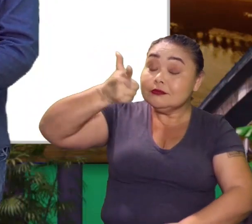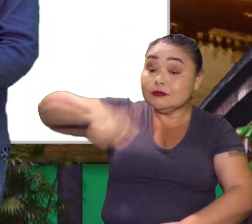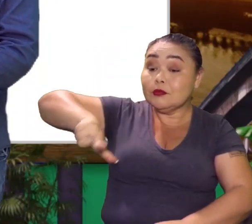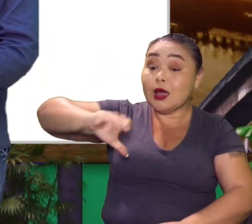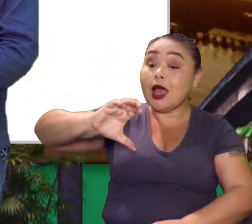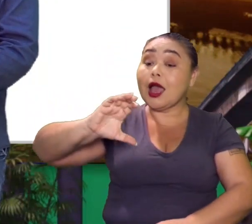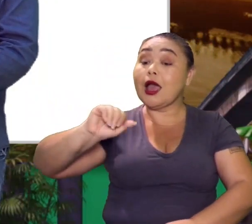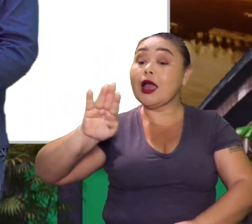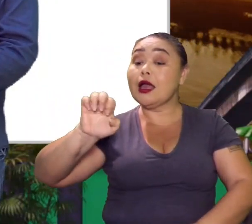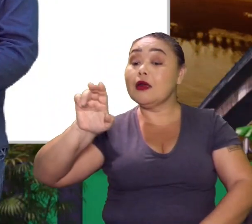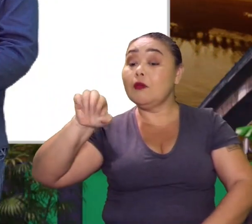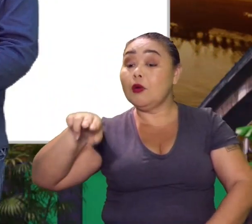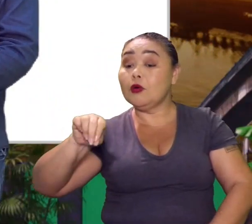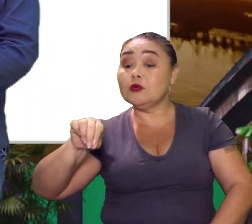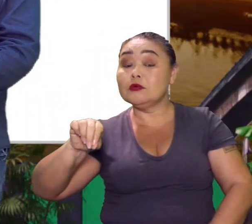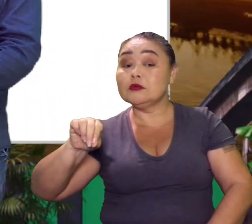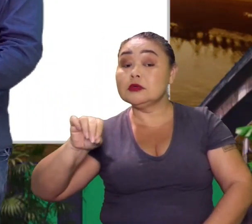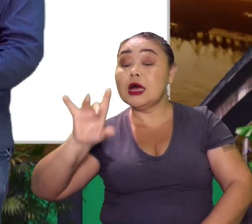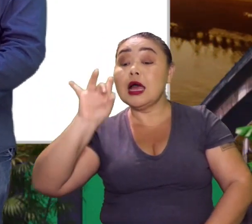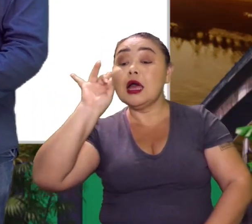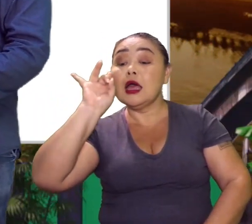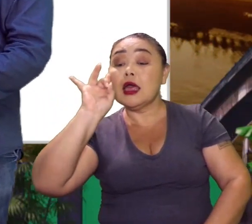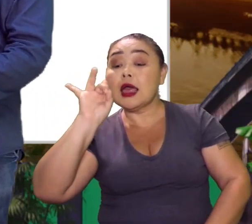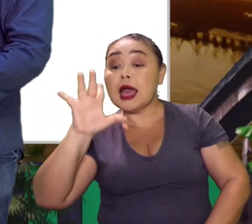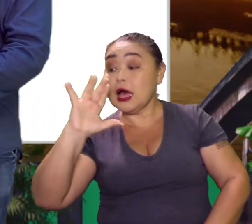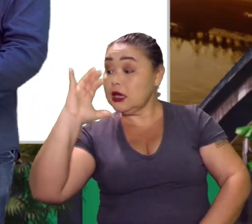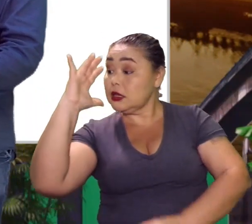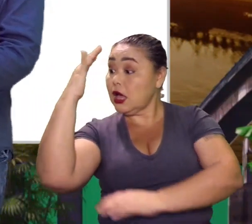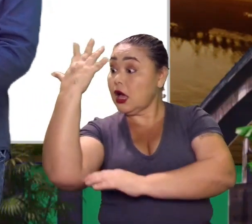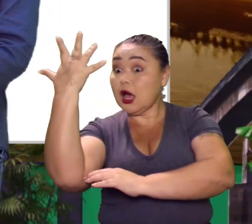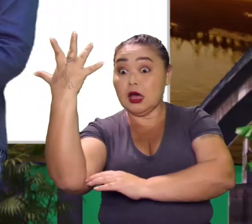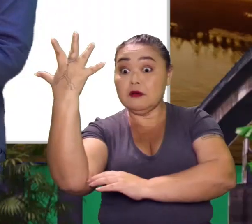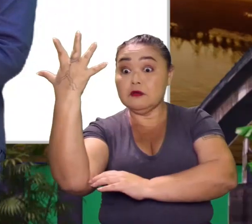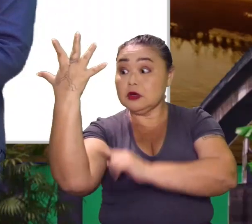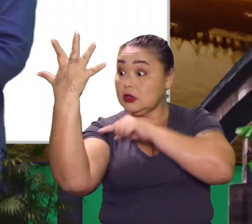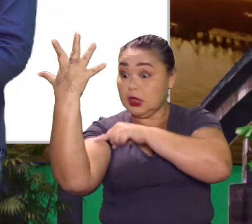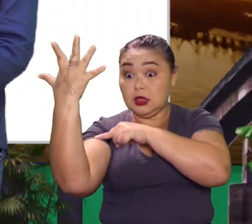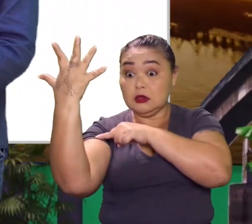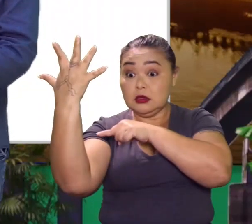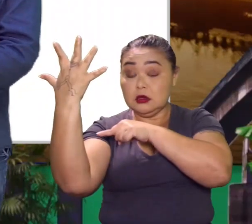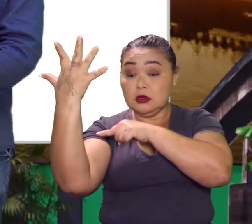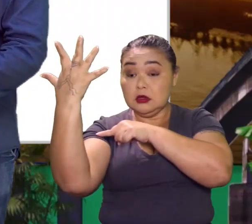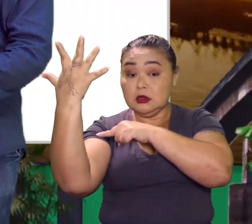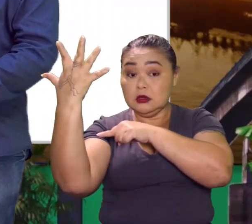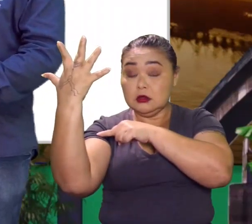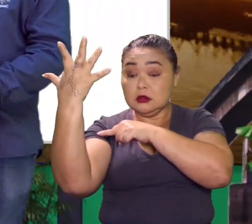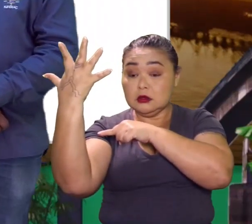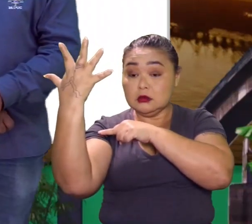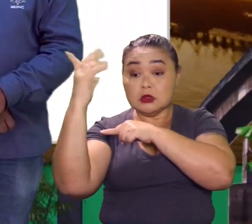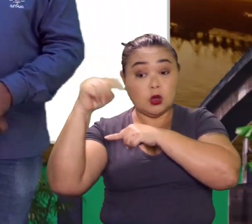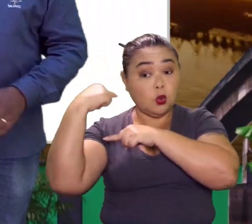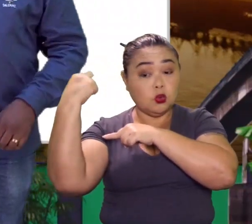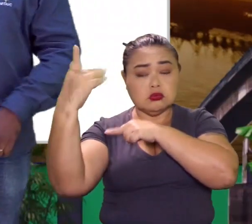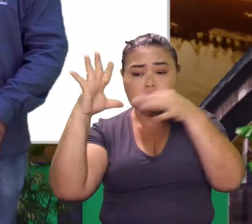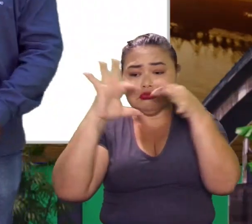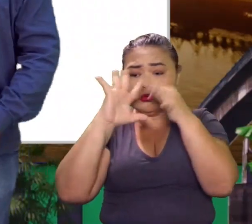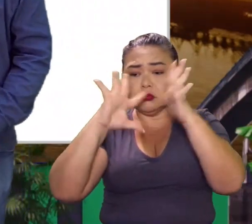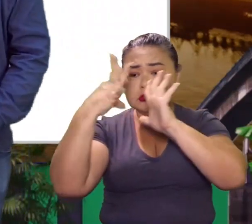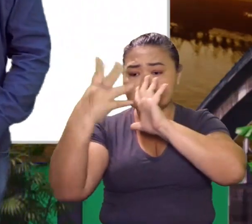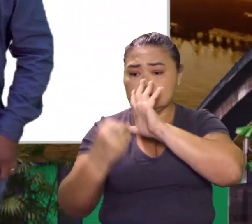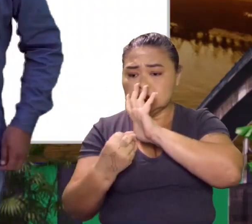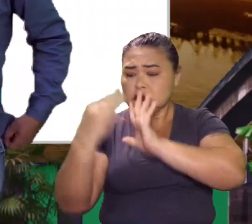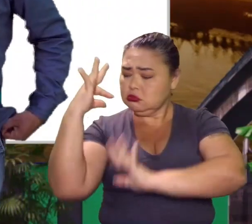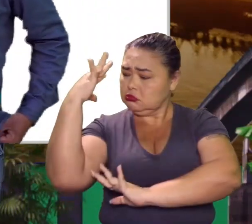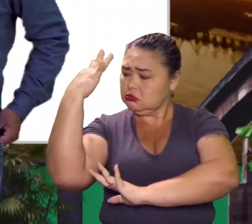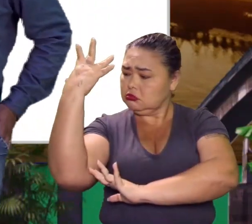esse carbono. E cada árvore dessa, que nesse nosso contexto